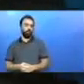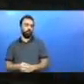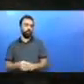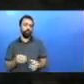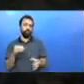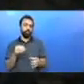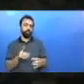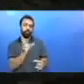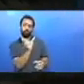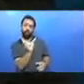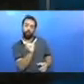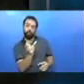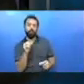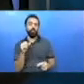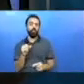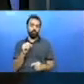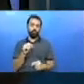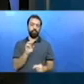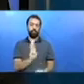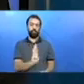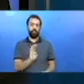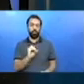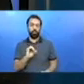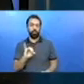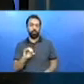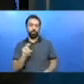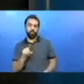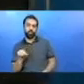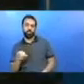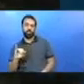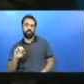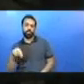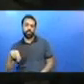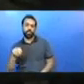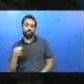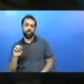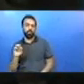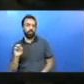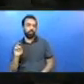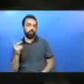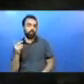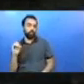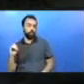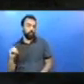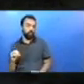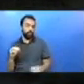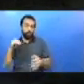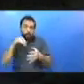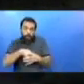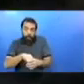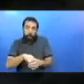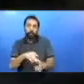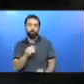palavra boizinho tem também a palavra boi, olhem, igualzinha. Mas este inho do final, que nós